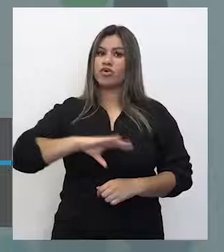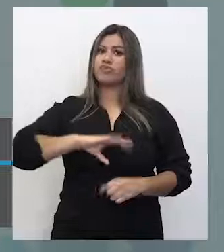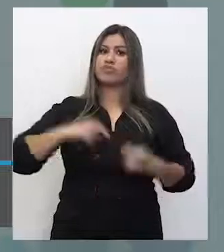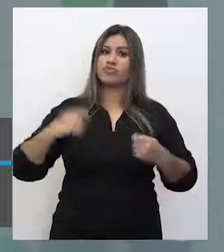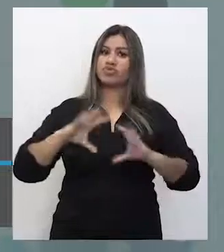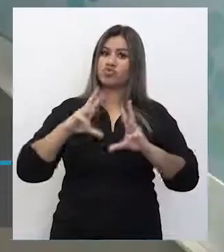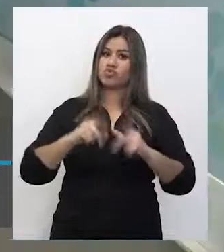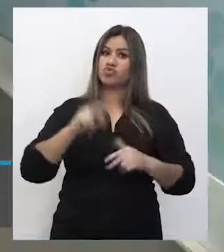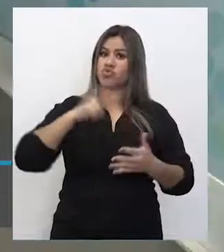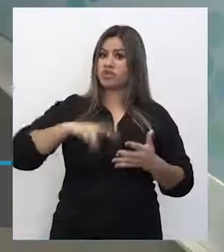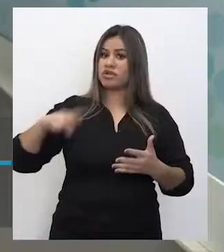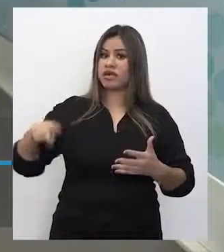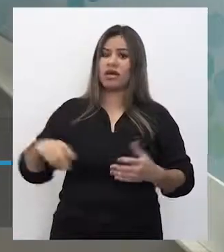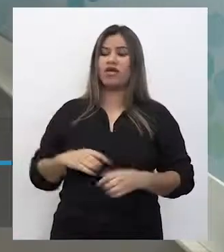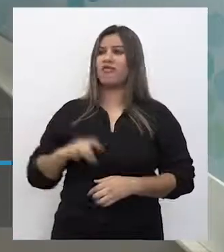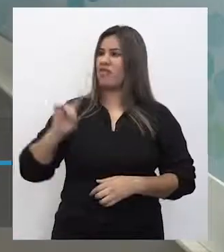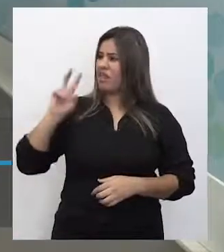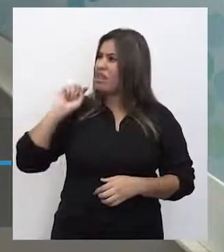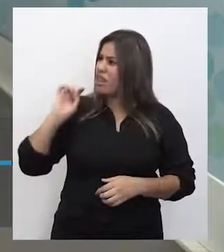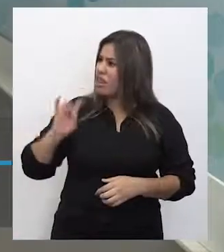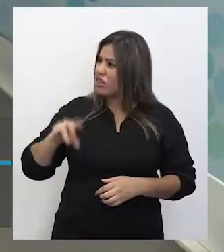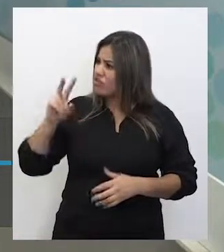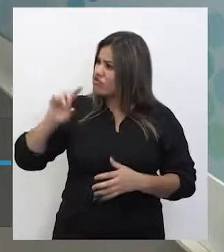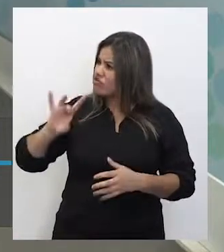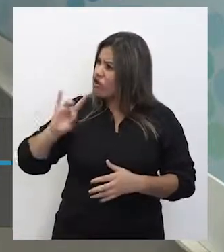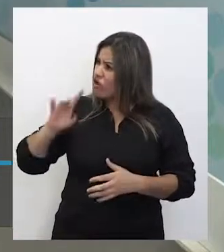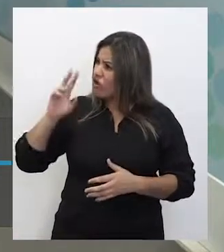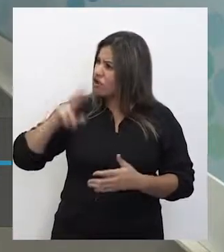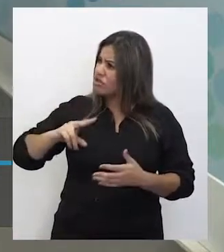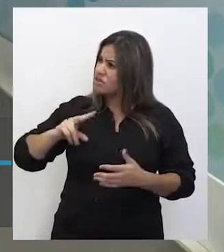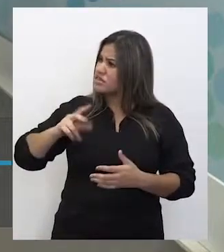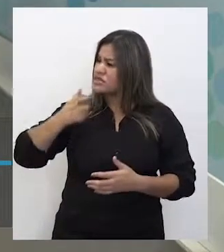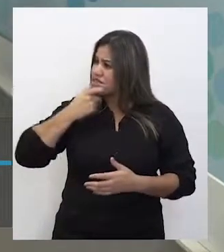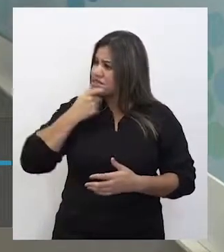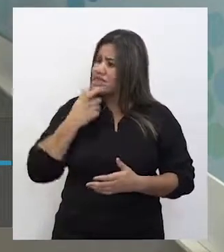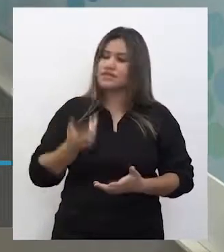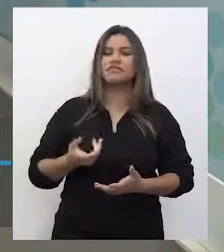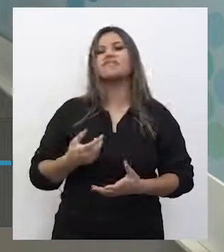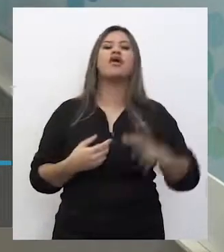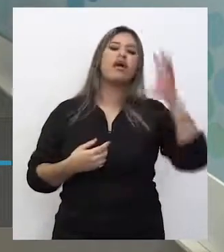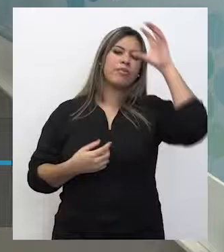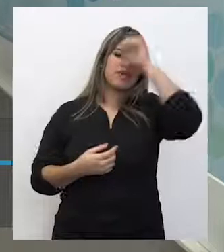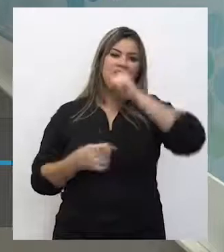O professor Ed também. Você vai ler só coisa de inglês, Ed? O conhecimento não cabe em caixinhas, né?